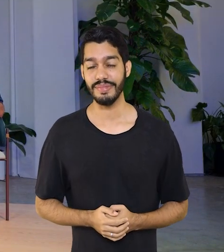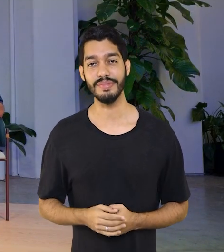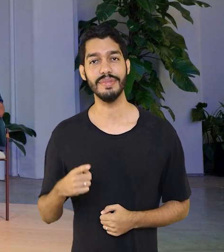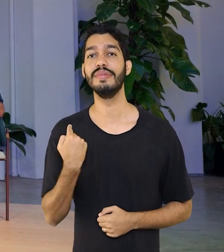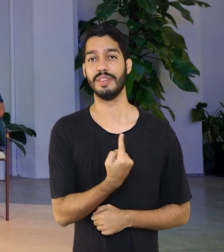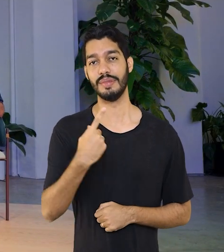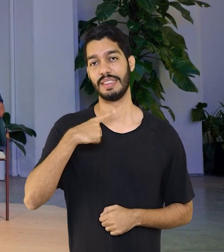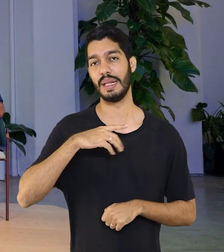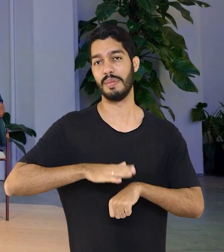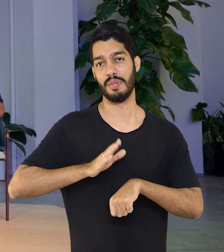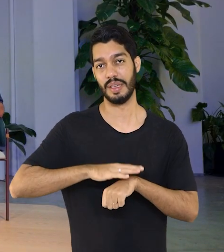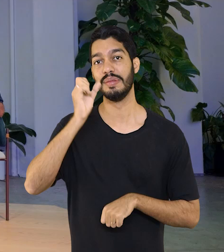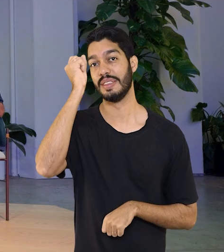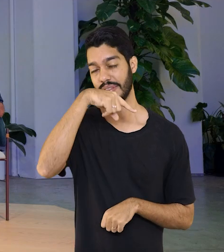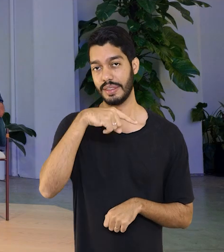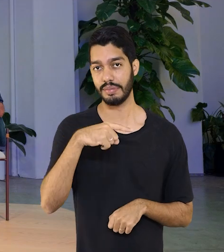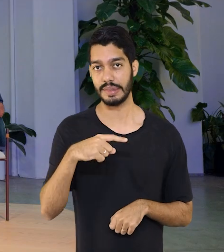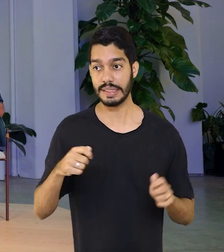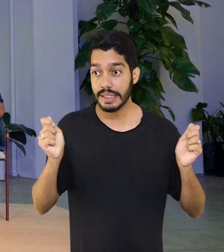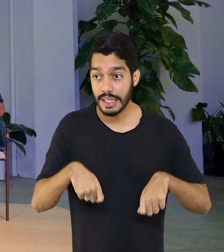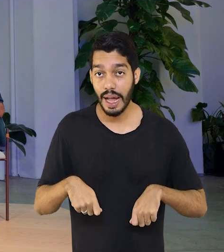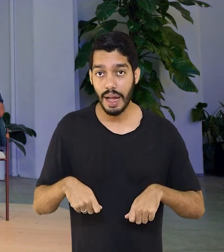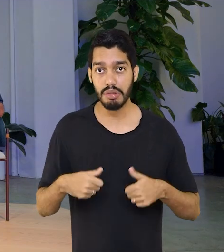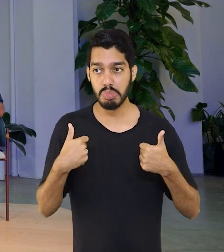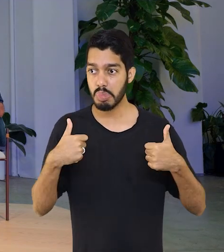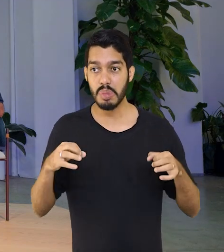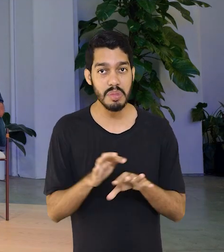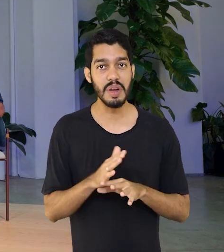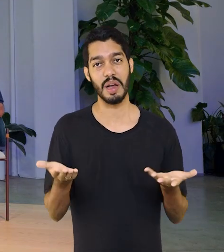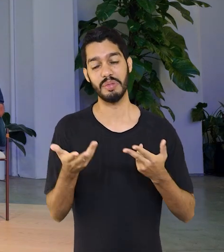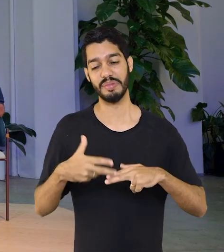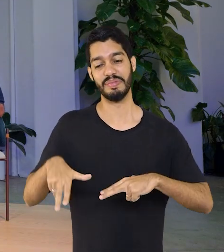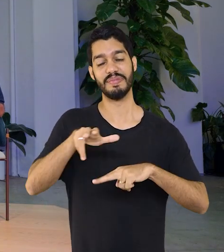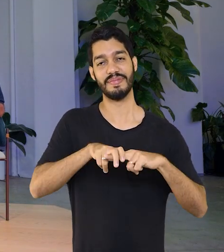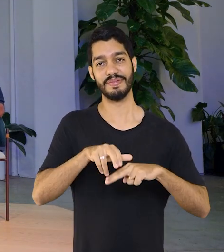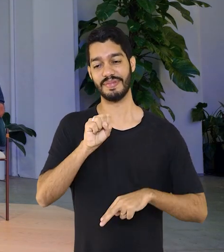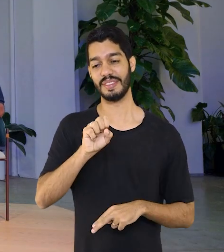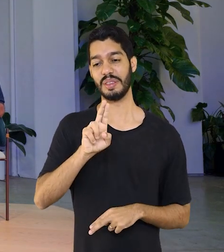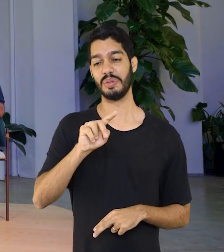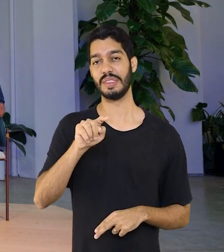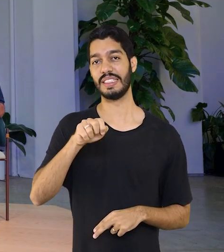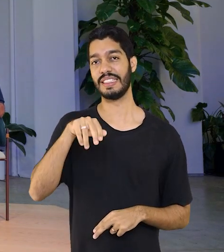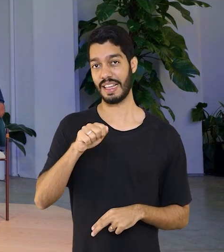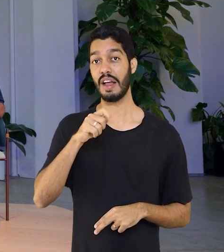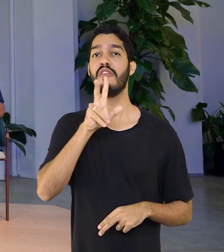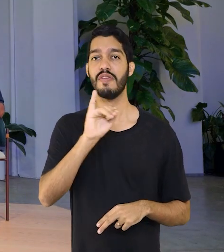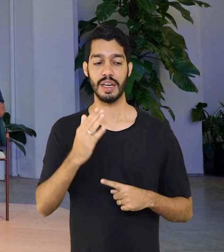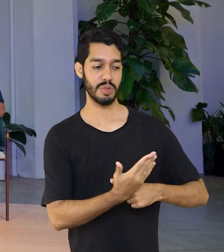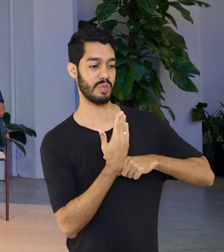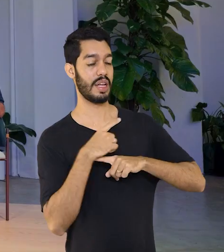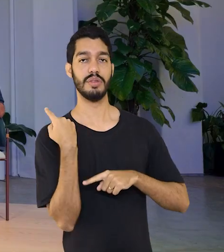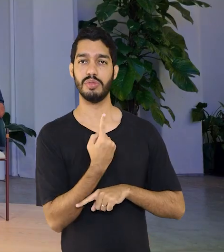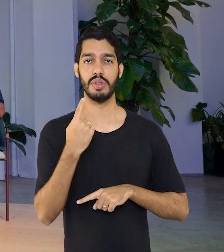Então, nós estamos numa enrascada. Tem saída? Tem, E eu vou passar a bola para a Suzana, que vai